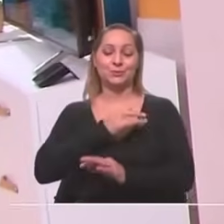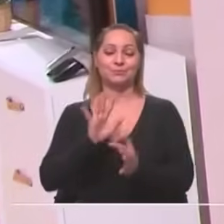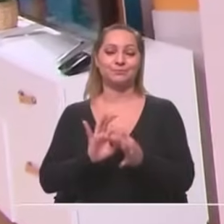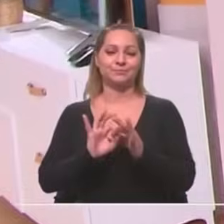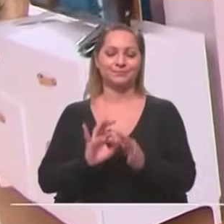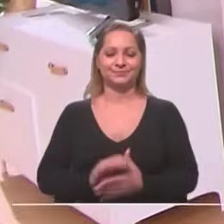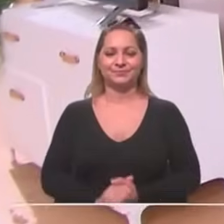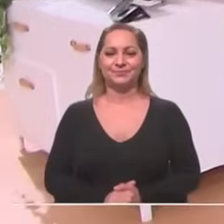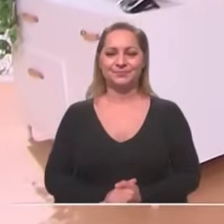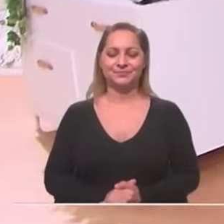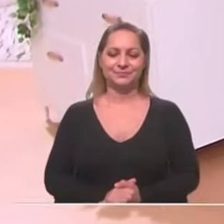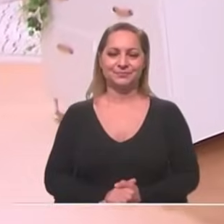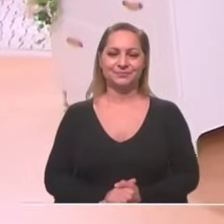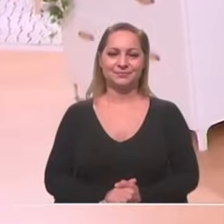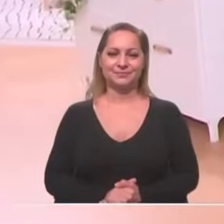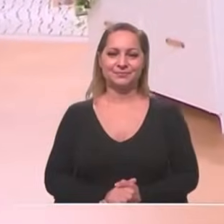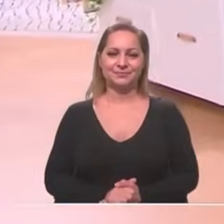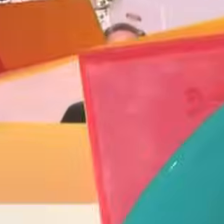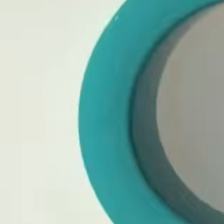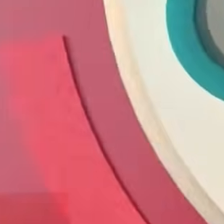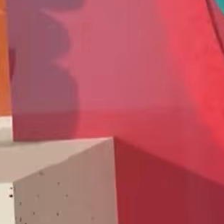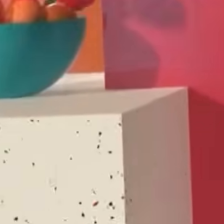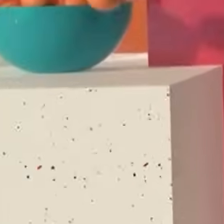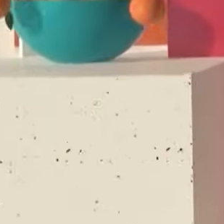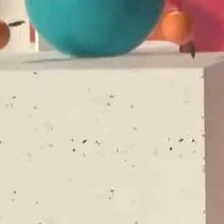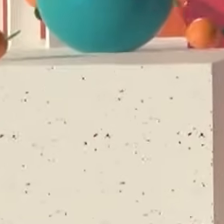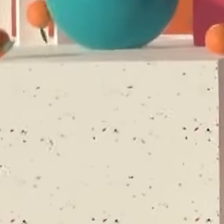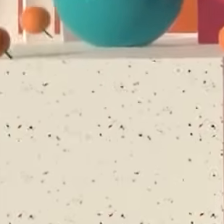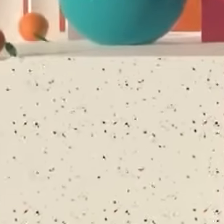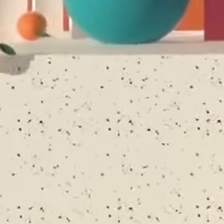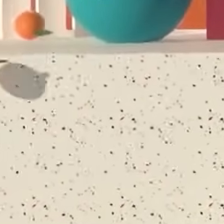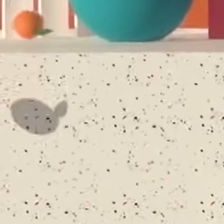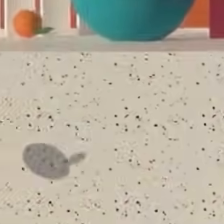Até já. Olha para isto. Olha que lindo passado. Todos dizendo.